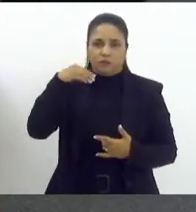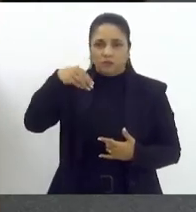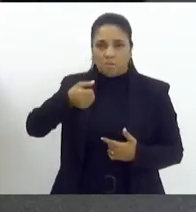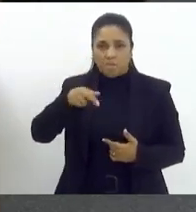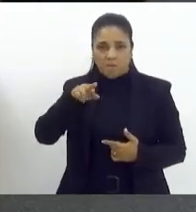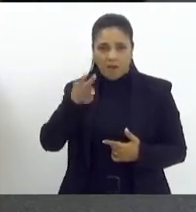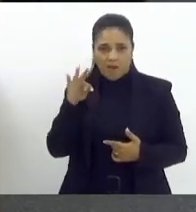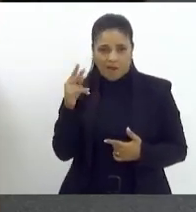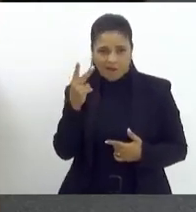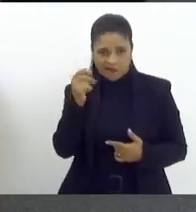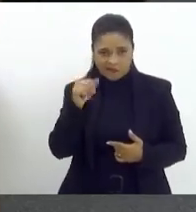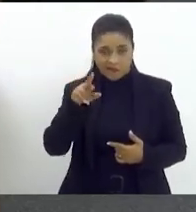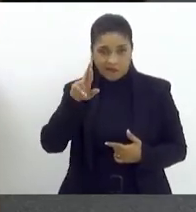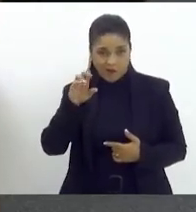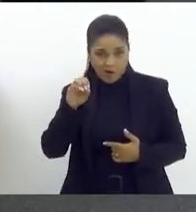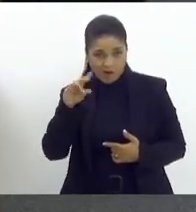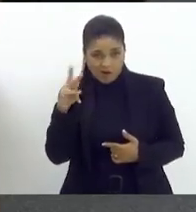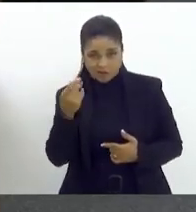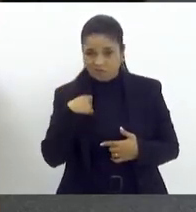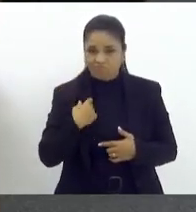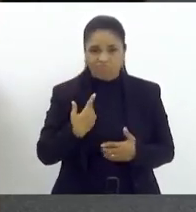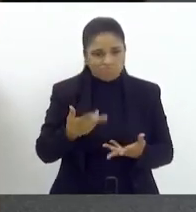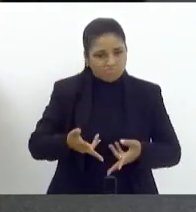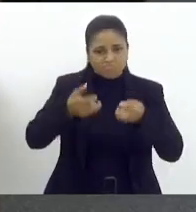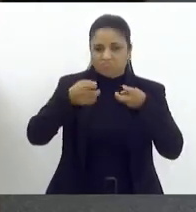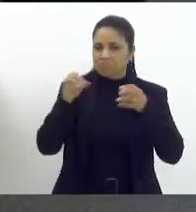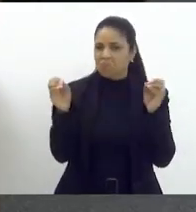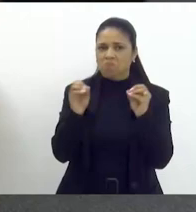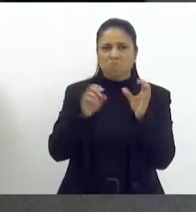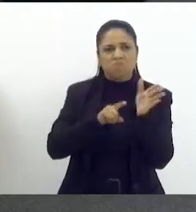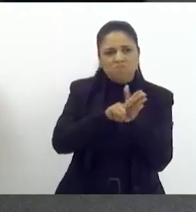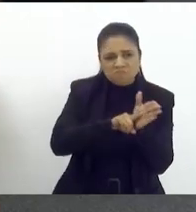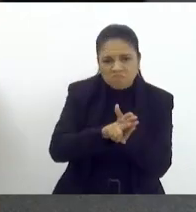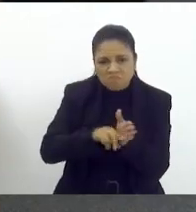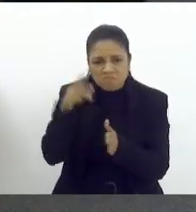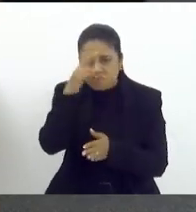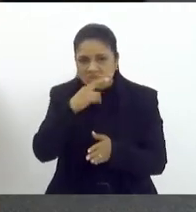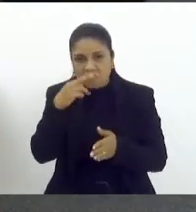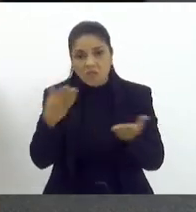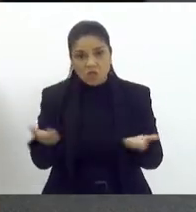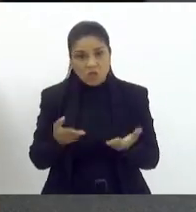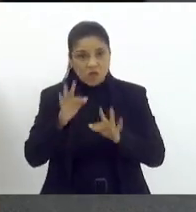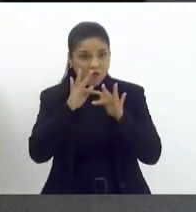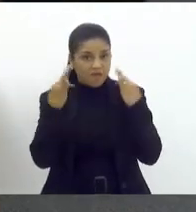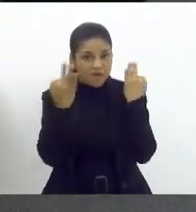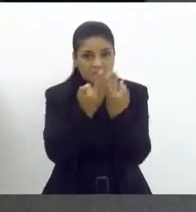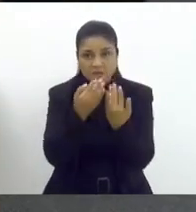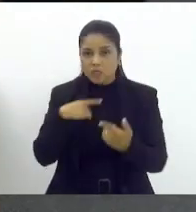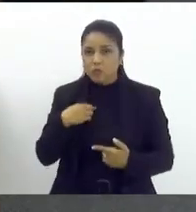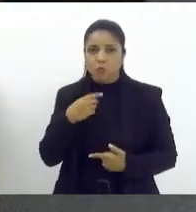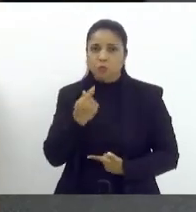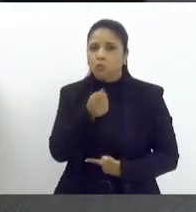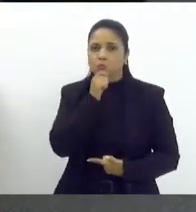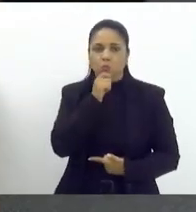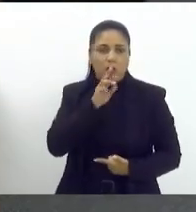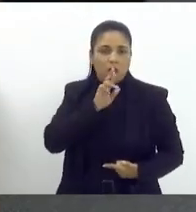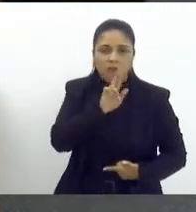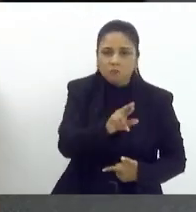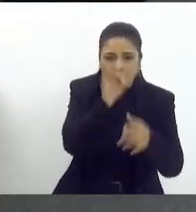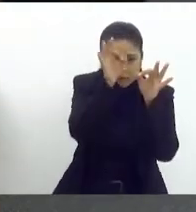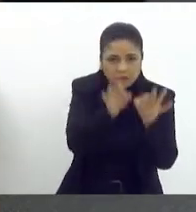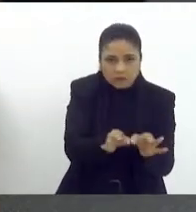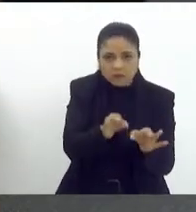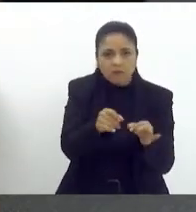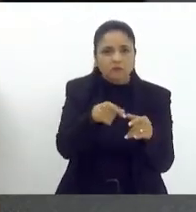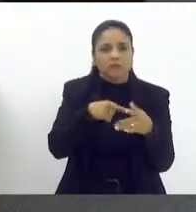Não vimos uma priorização dessas investigações e hoje essas famílias não tem as respostas necessárias